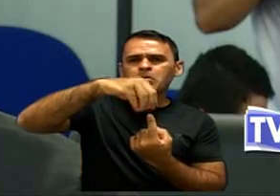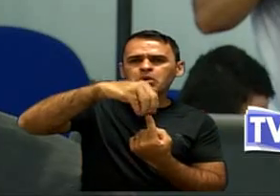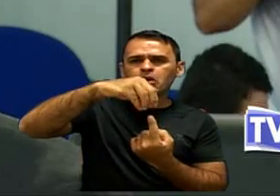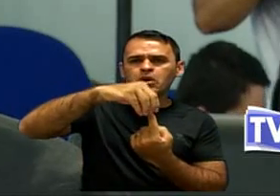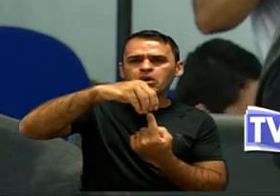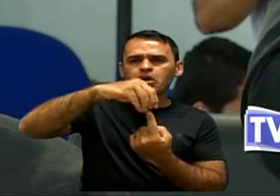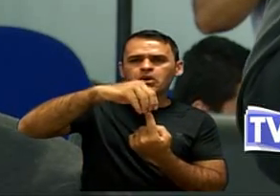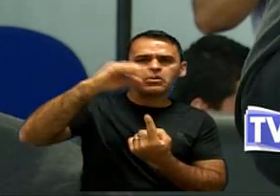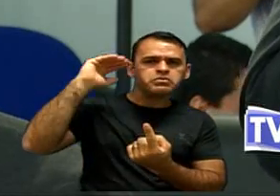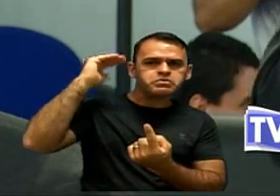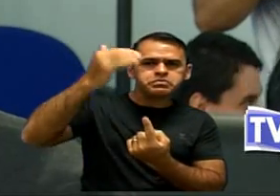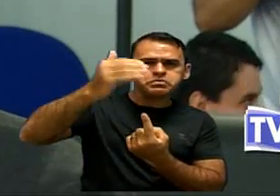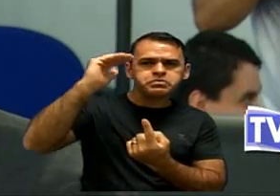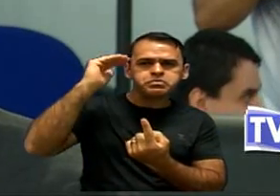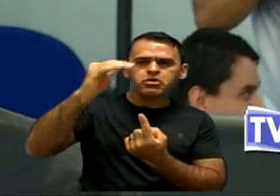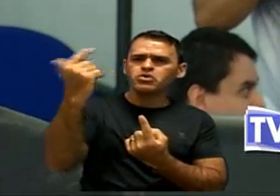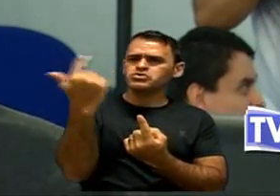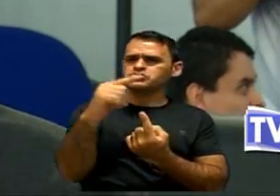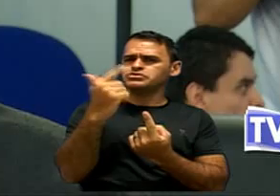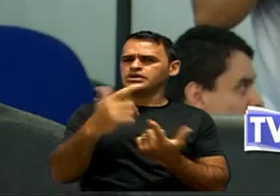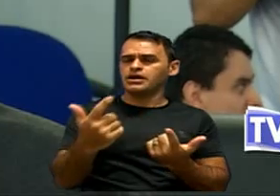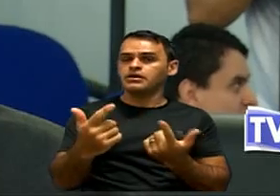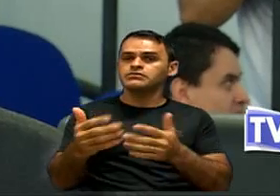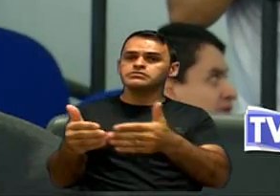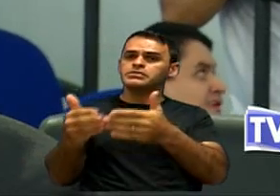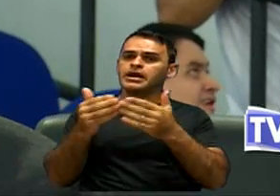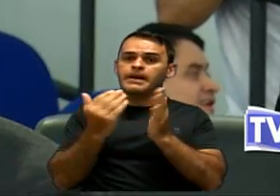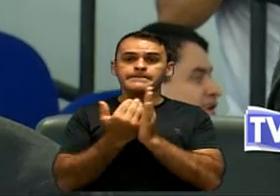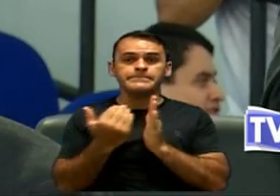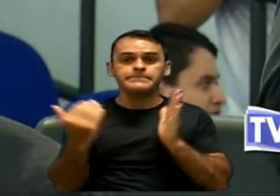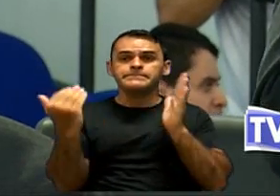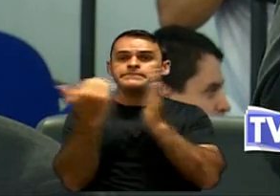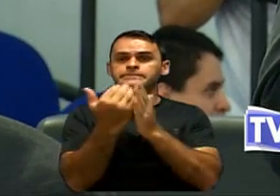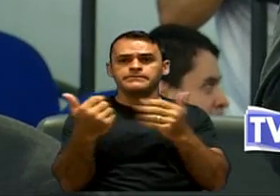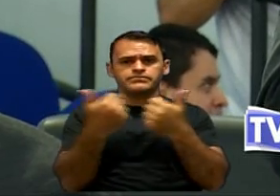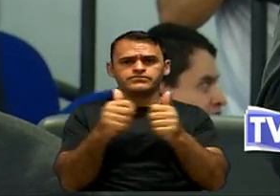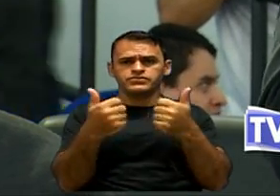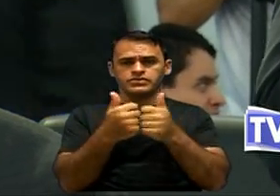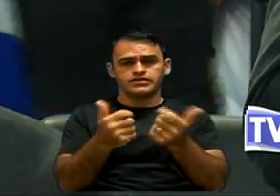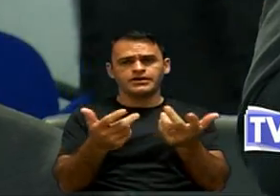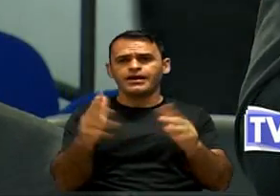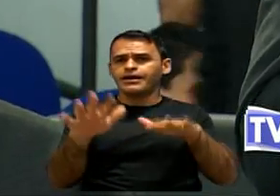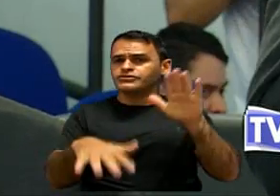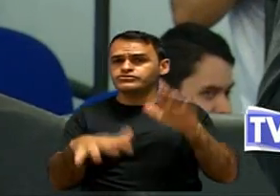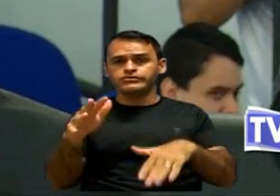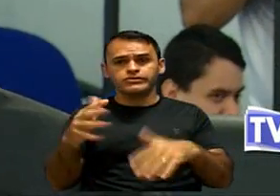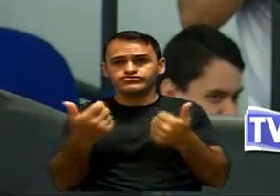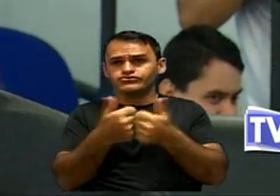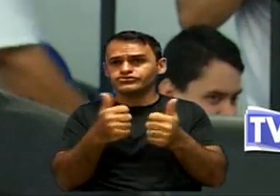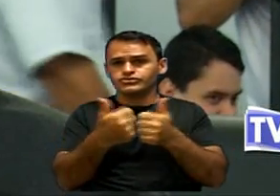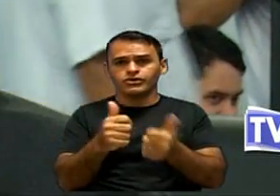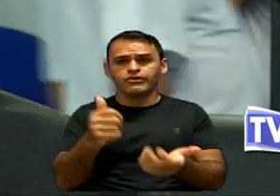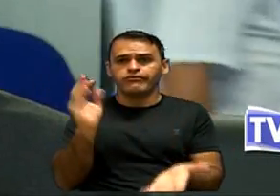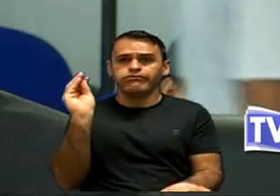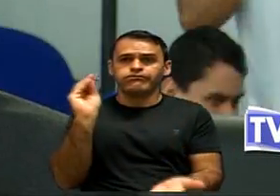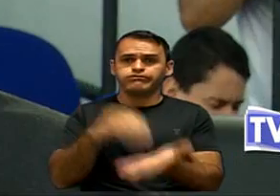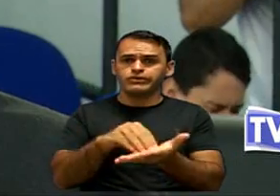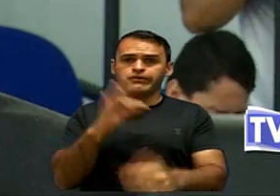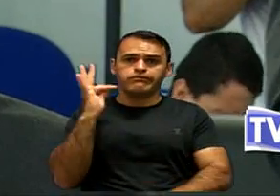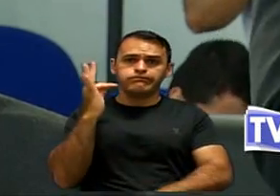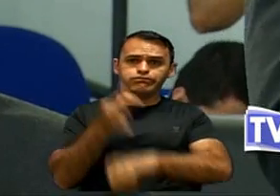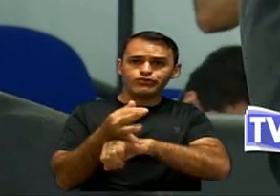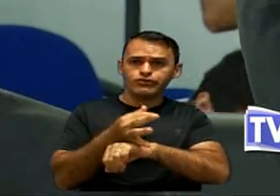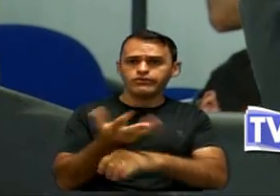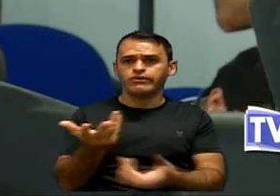Irineu. Então, a gente pede que aumente a frota do ônibus no Jacutinga. Fora que não chega lá, tem hora. Fora que não chega. Que tem que